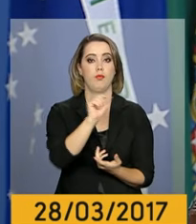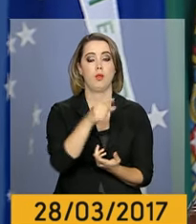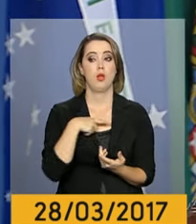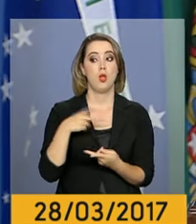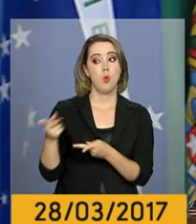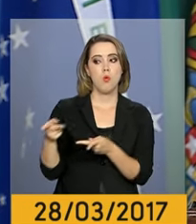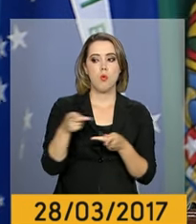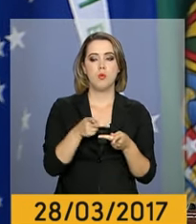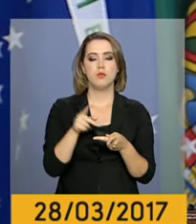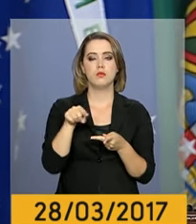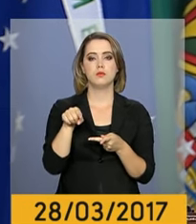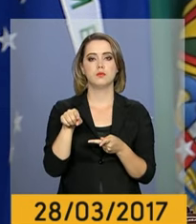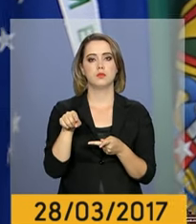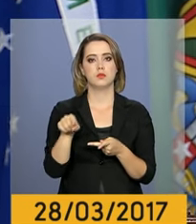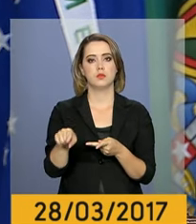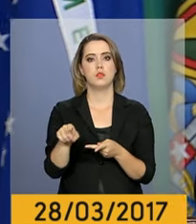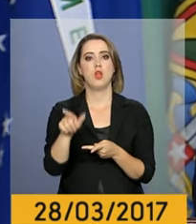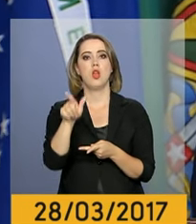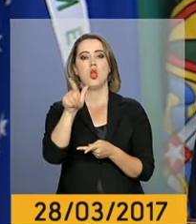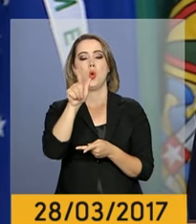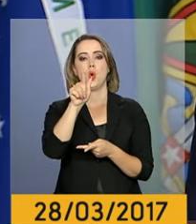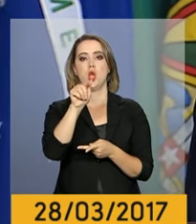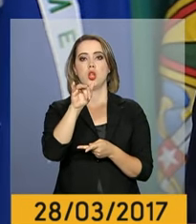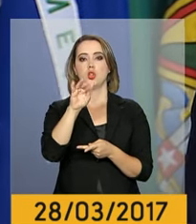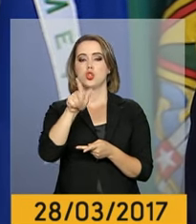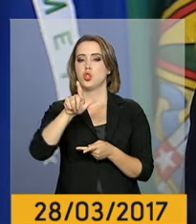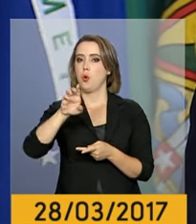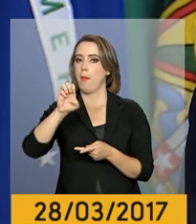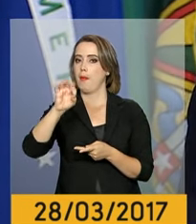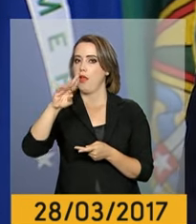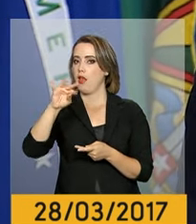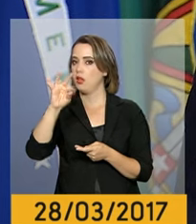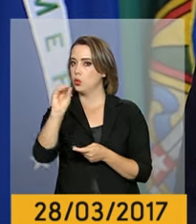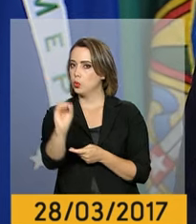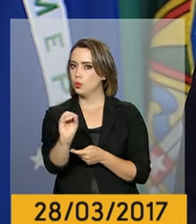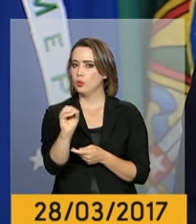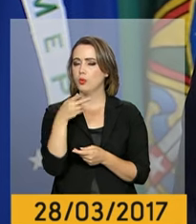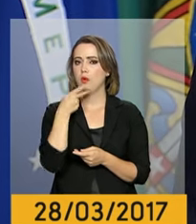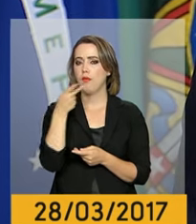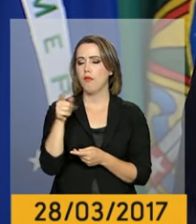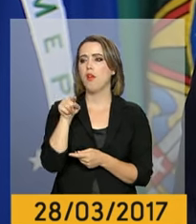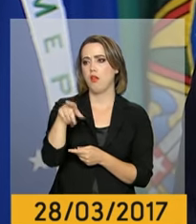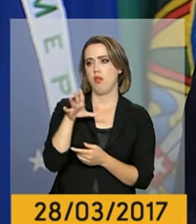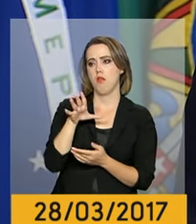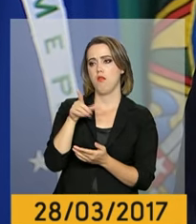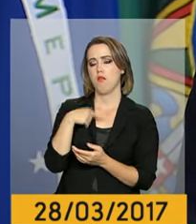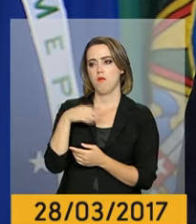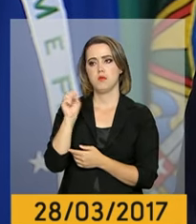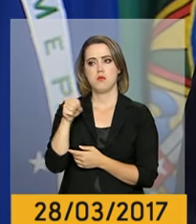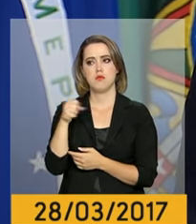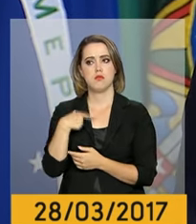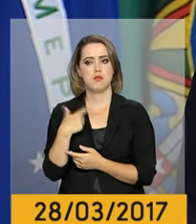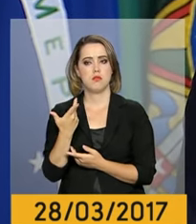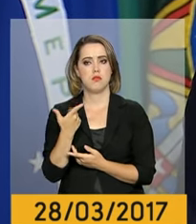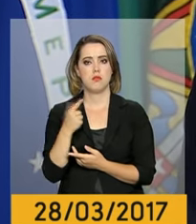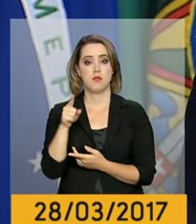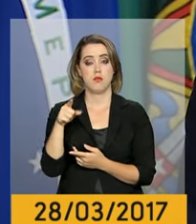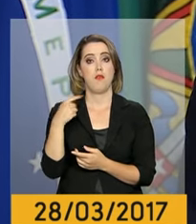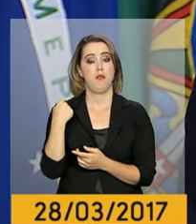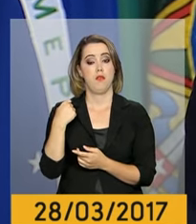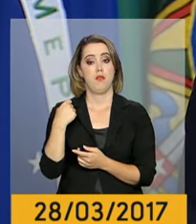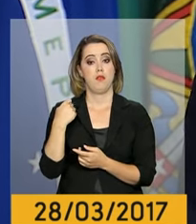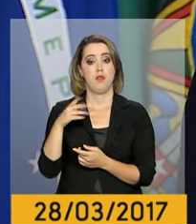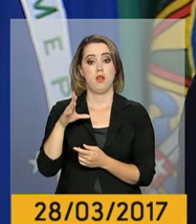Convidei o Gilberto Cassab olha Cassab você aceite Aliás você vai apanhar